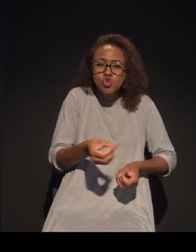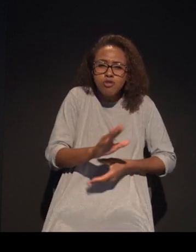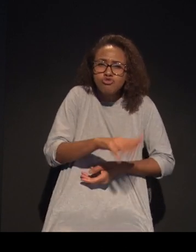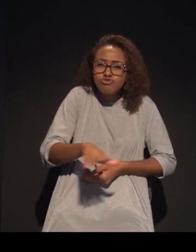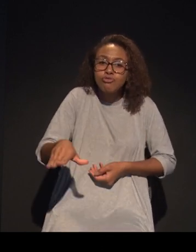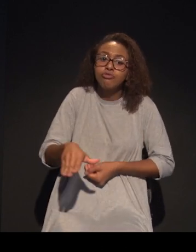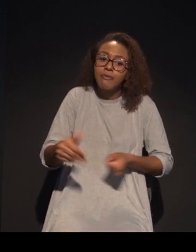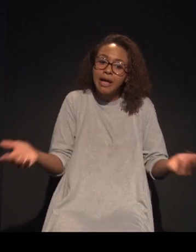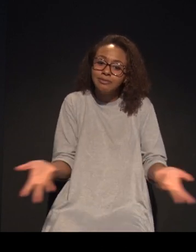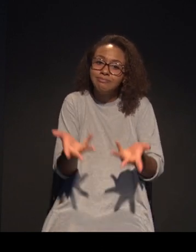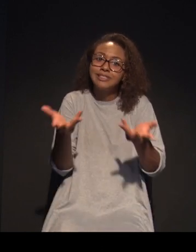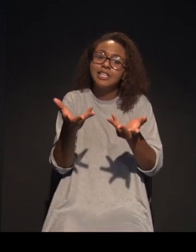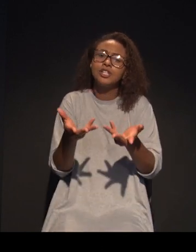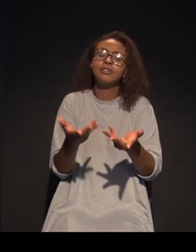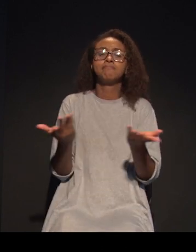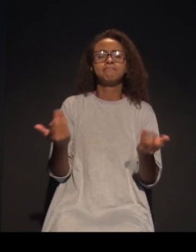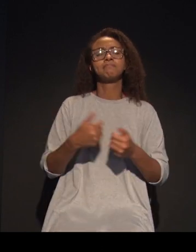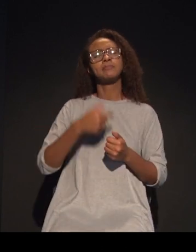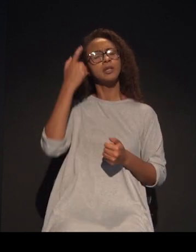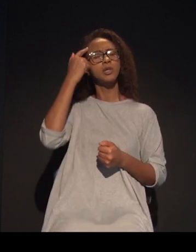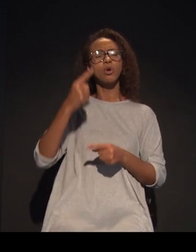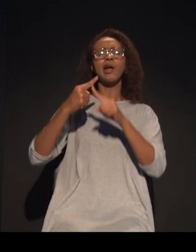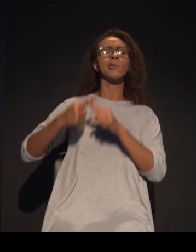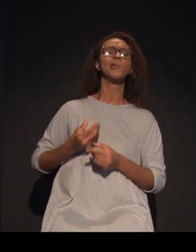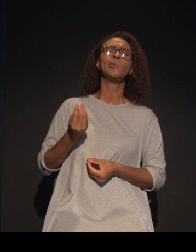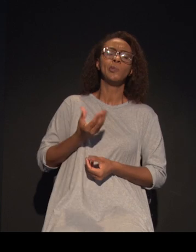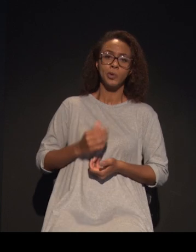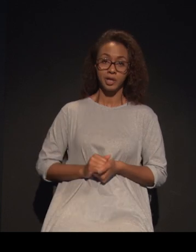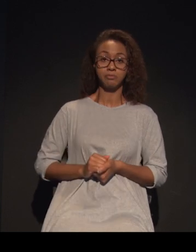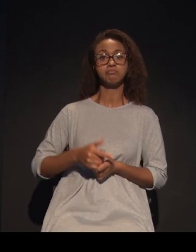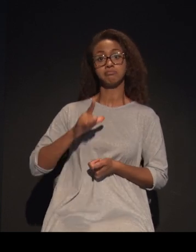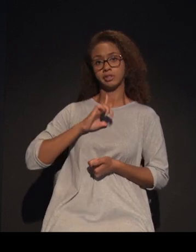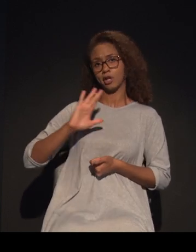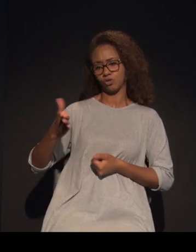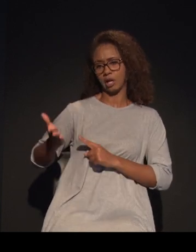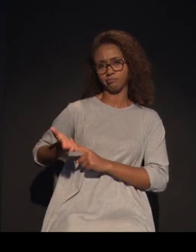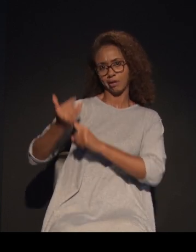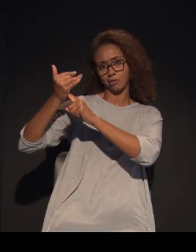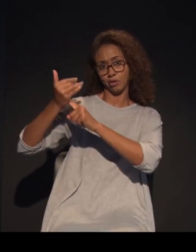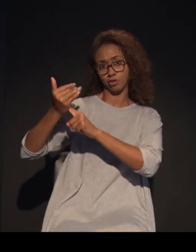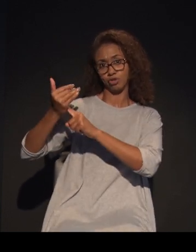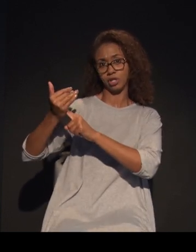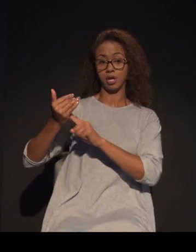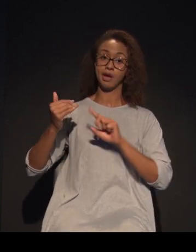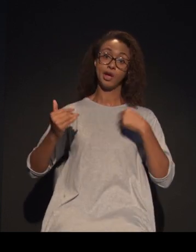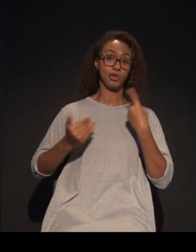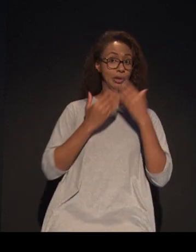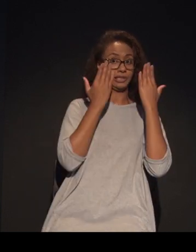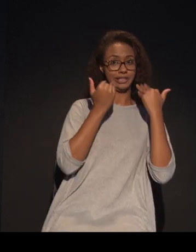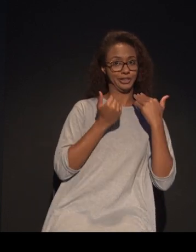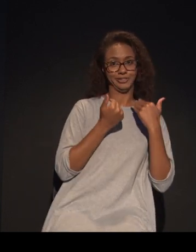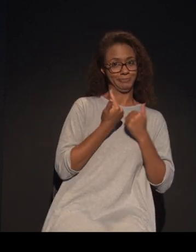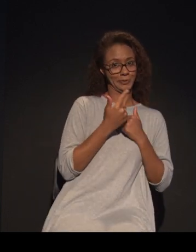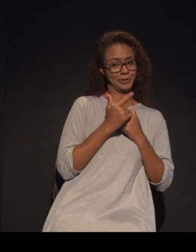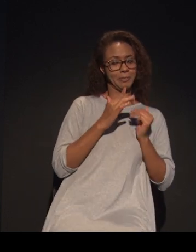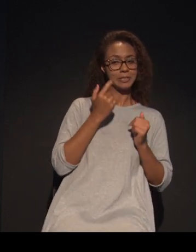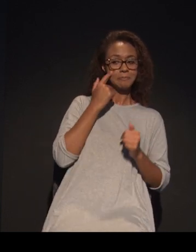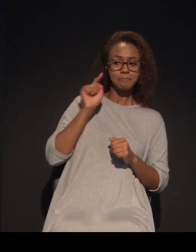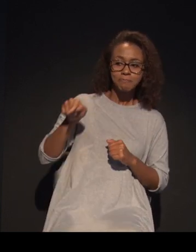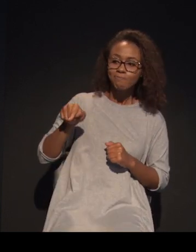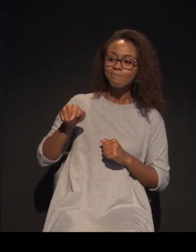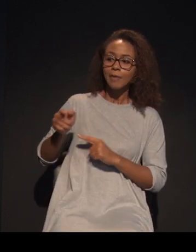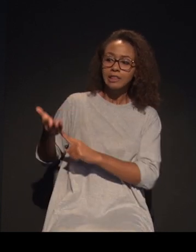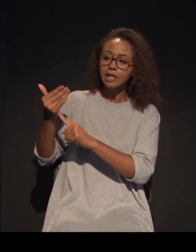campeonato nós temo a tecnologia né nós indígenas no tema agora vendo esse lado a gente